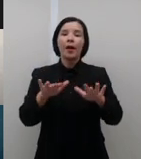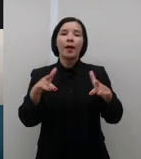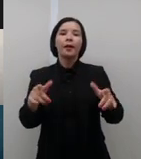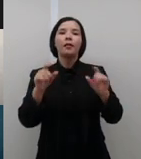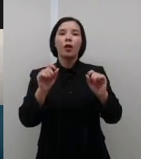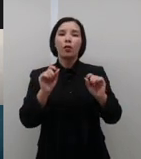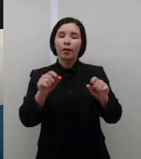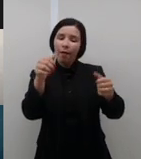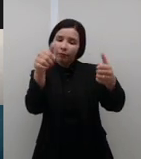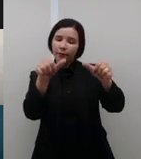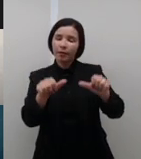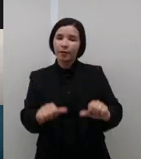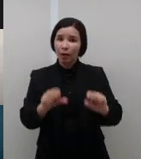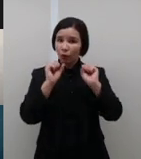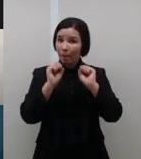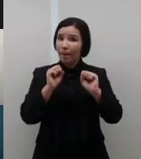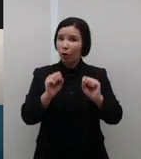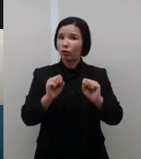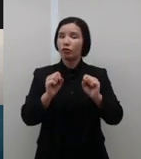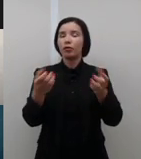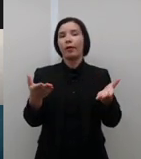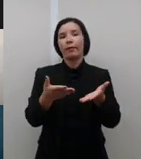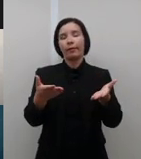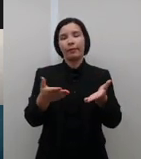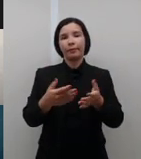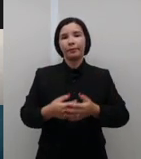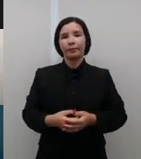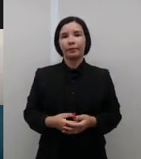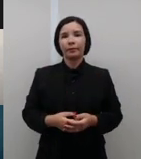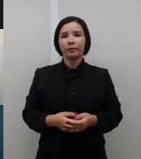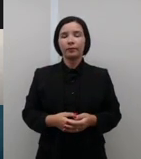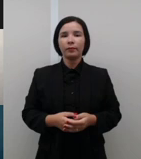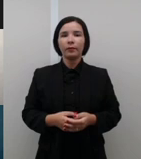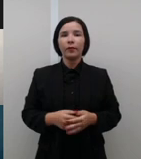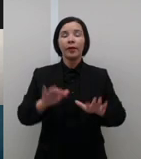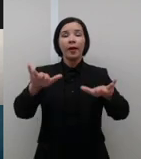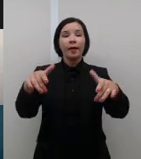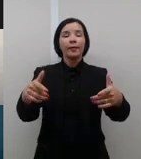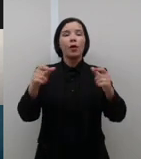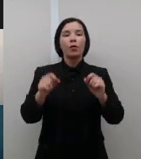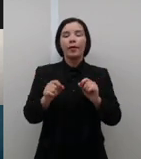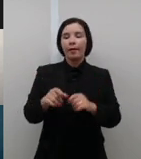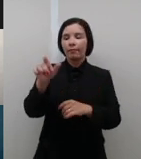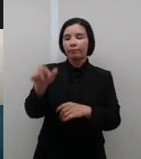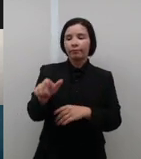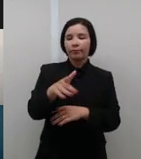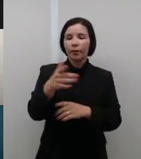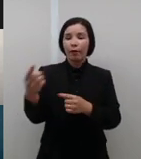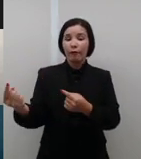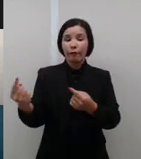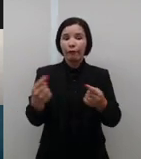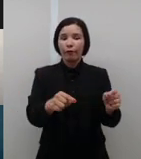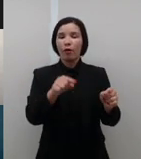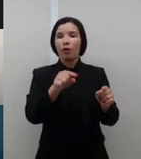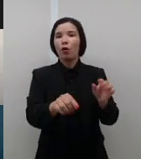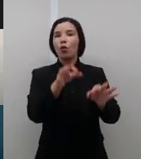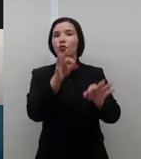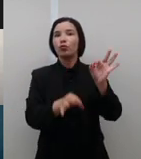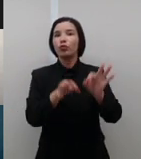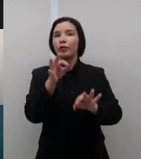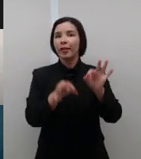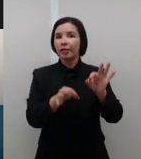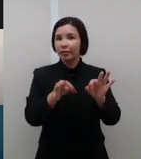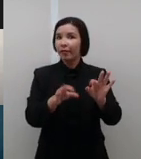analisadas. Aduziu em síntese que o ato atacado violou o ato jurídico perfeito, consubstanciado no edital número